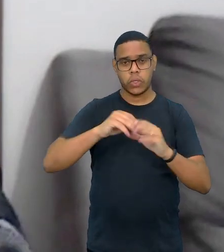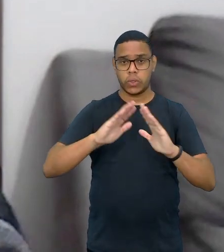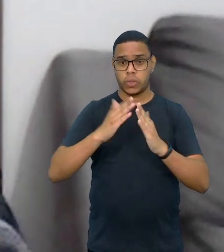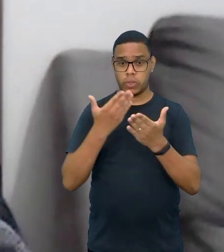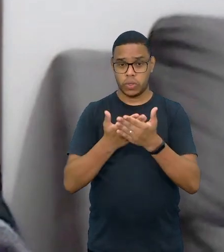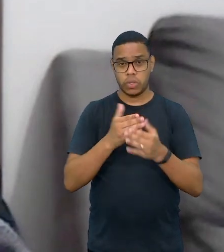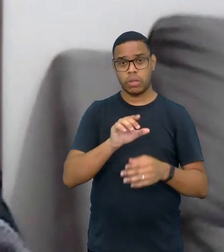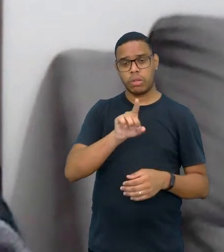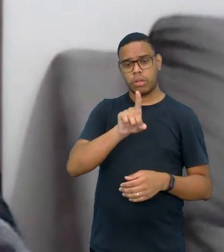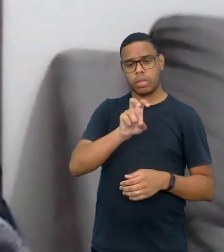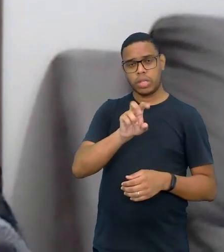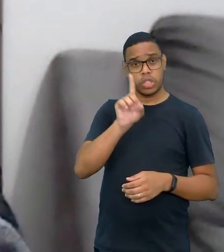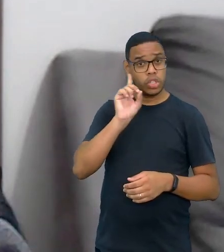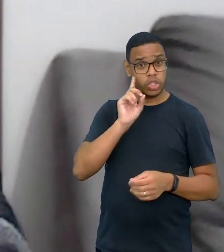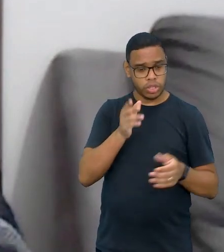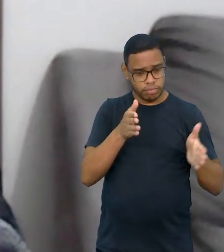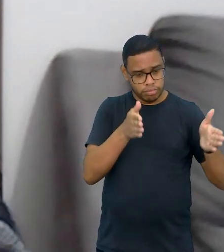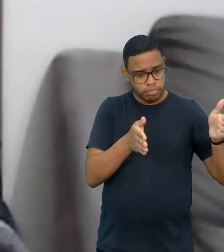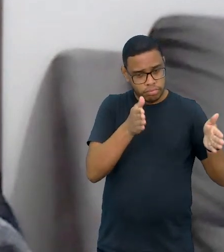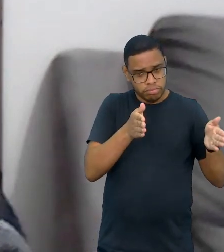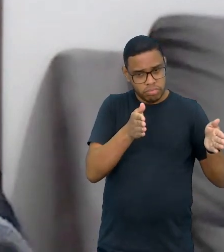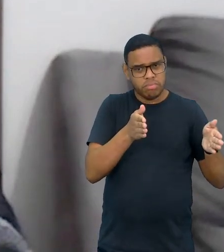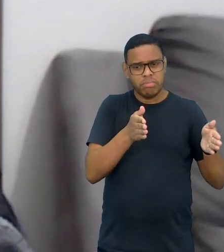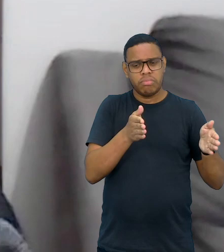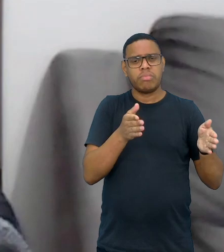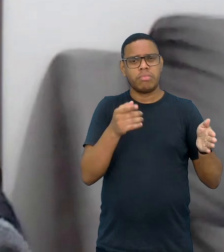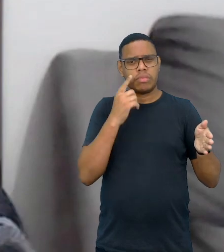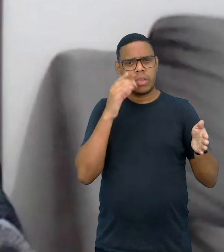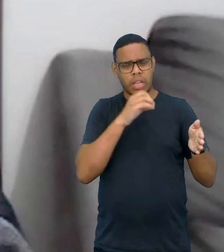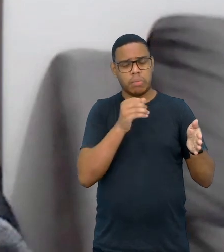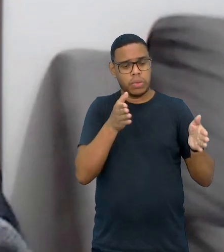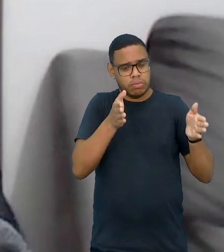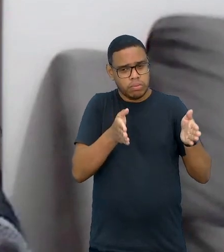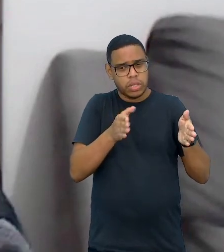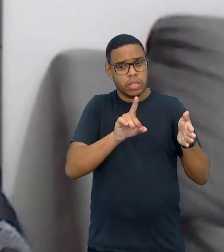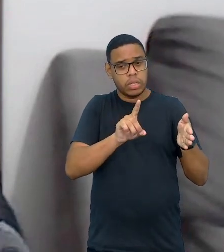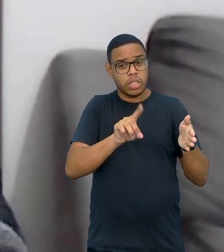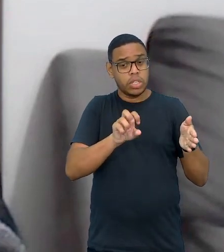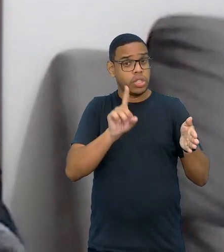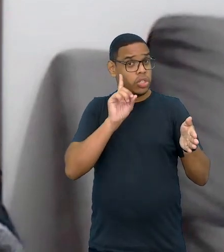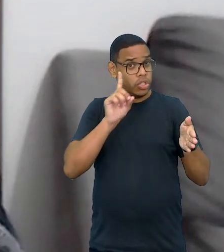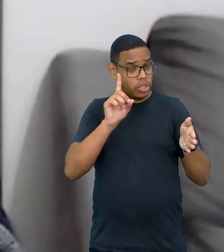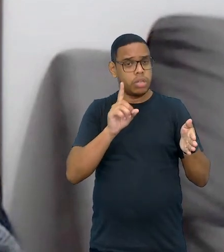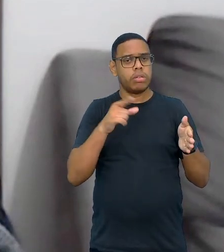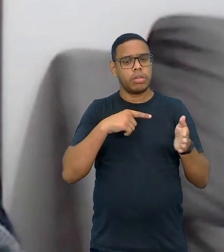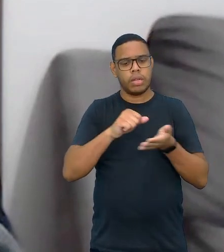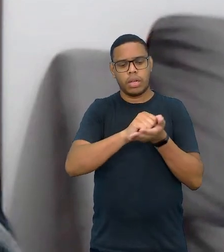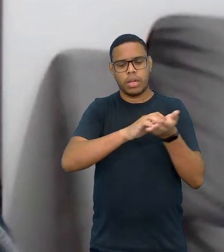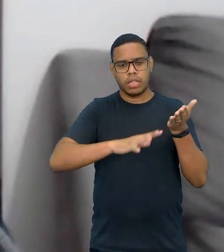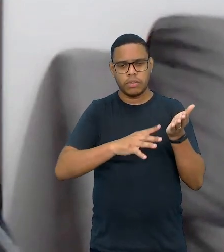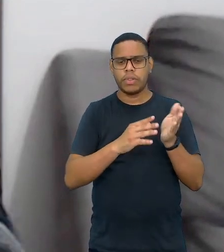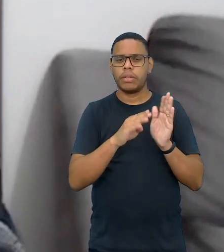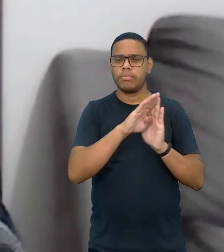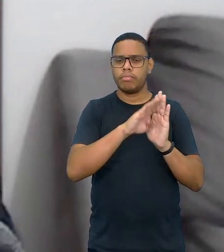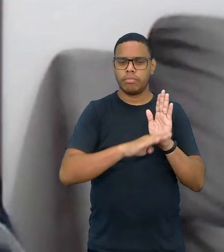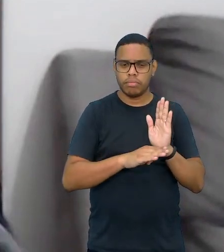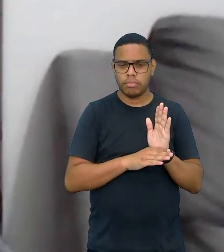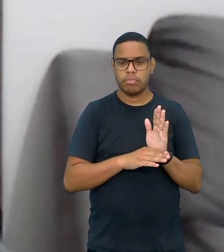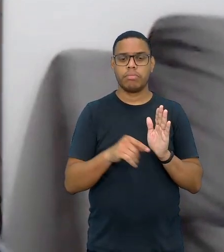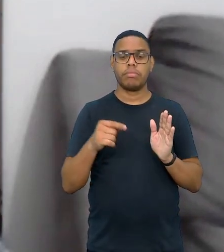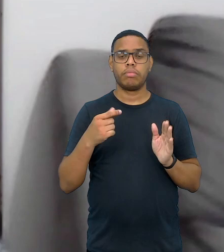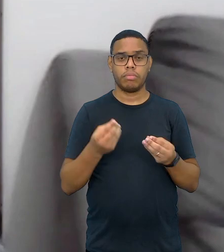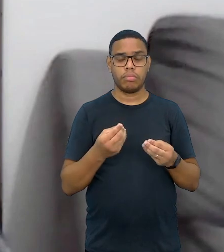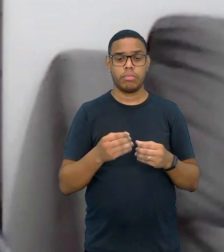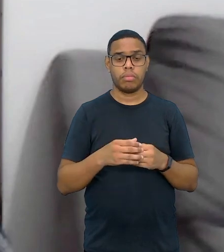durante 15 dias, né, que é um período pequeno, que eu possa levar essas atividades que estão postas dentro de